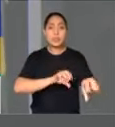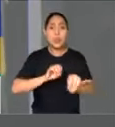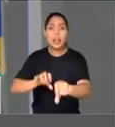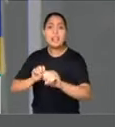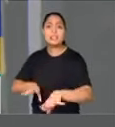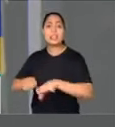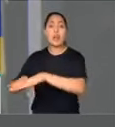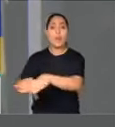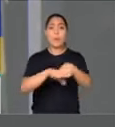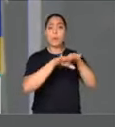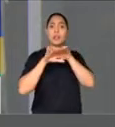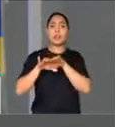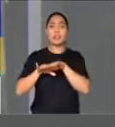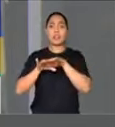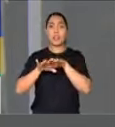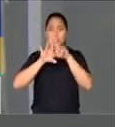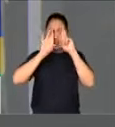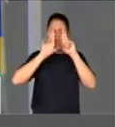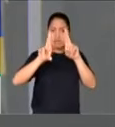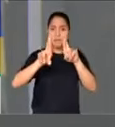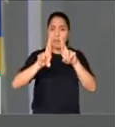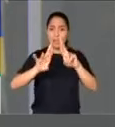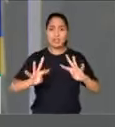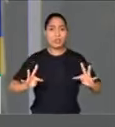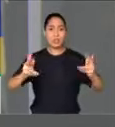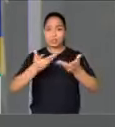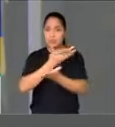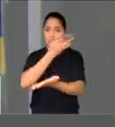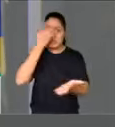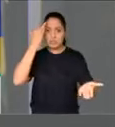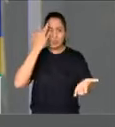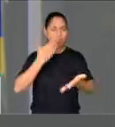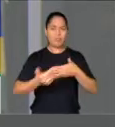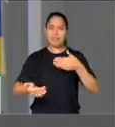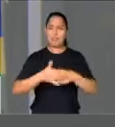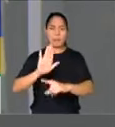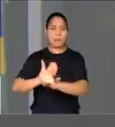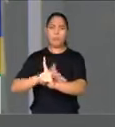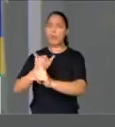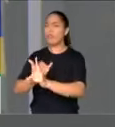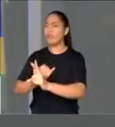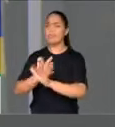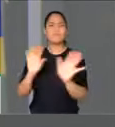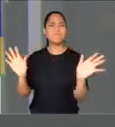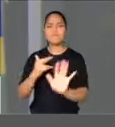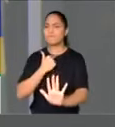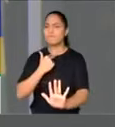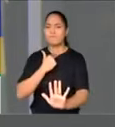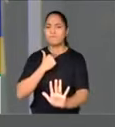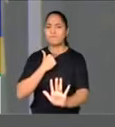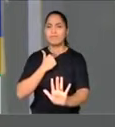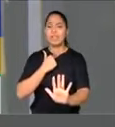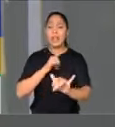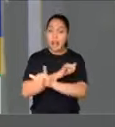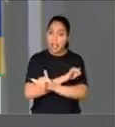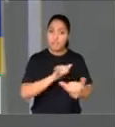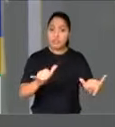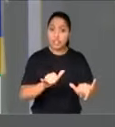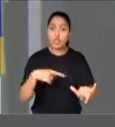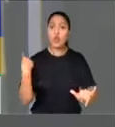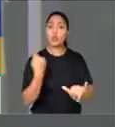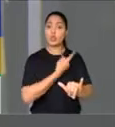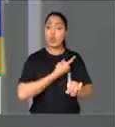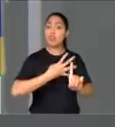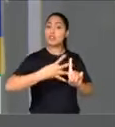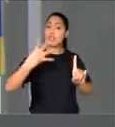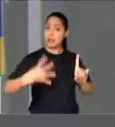e todas e que não haja bullying de qualquer natureza. O nosso recado às pessoas preconceituosas. Nós,